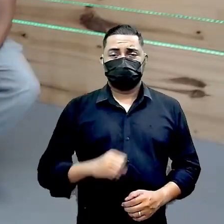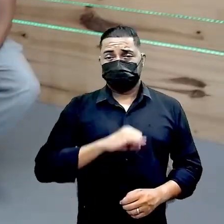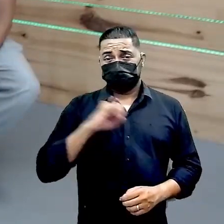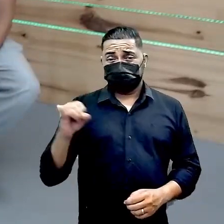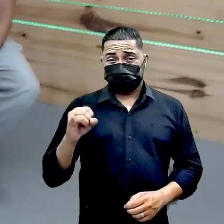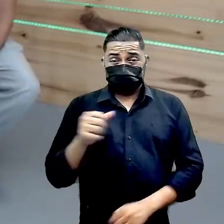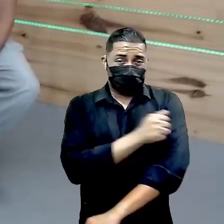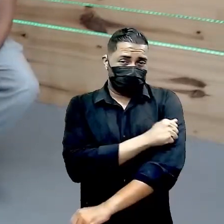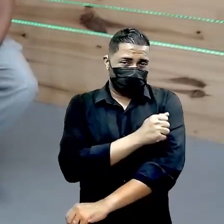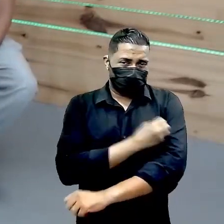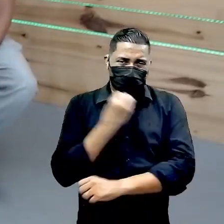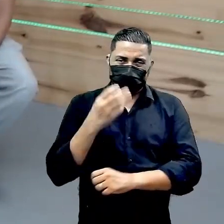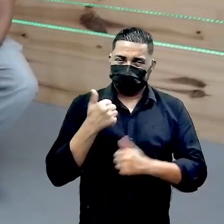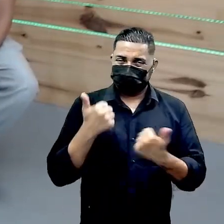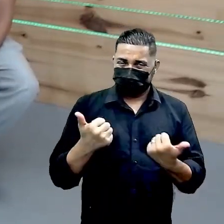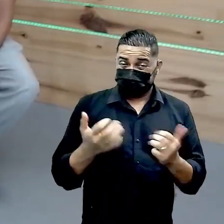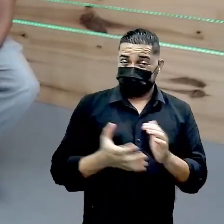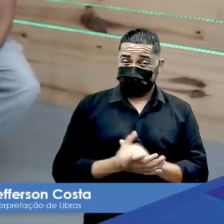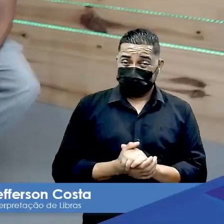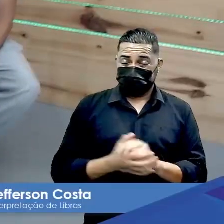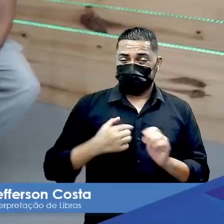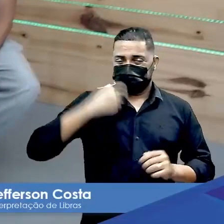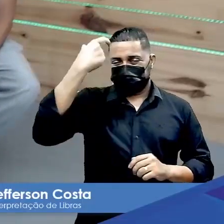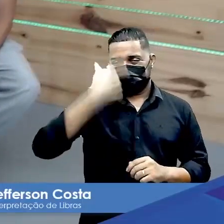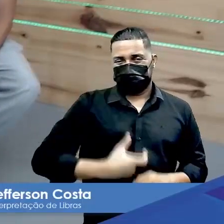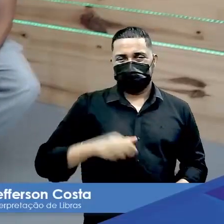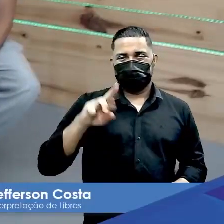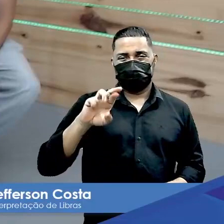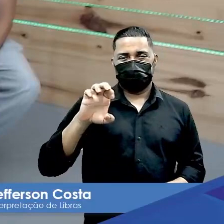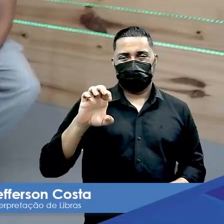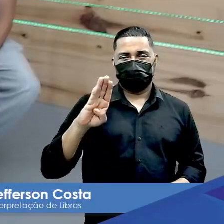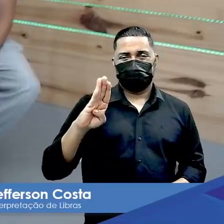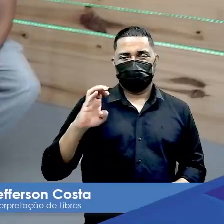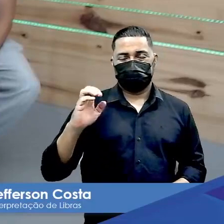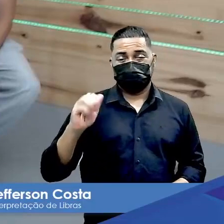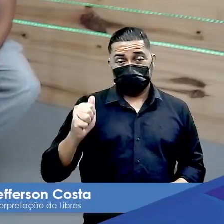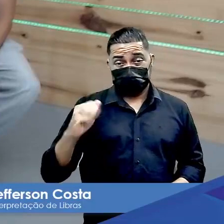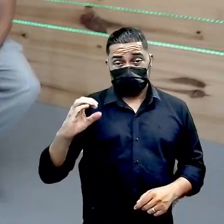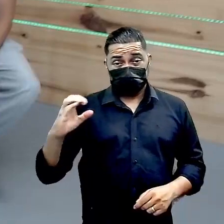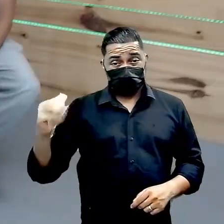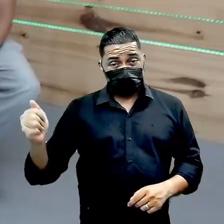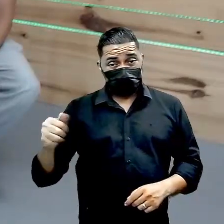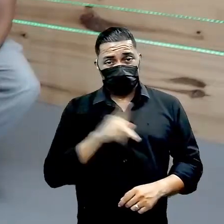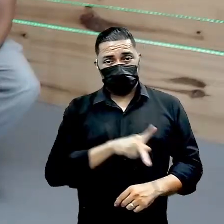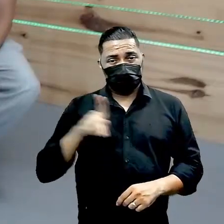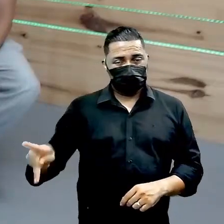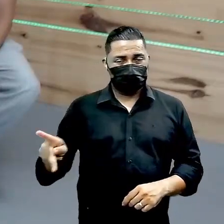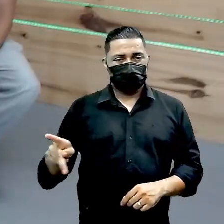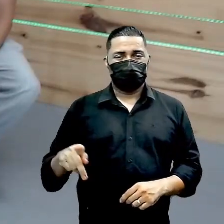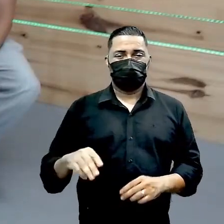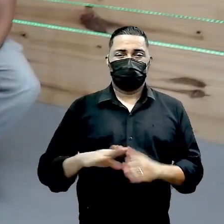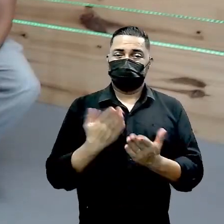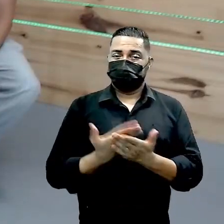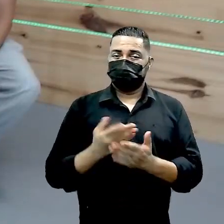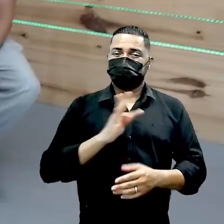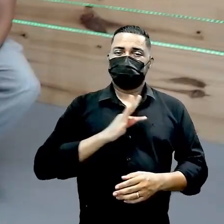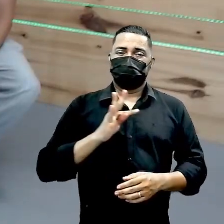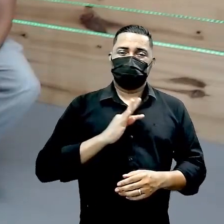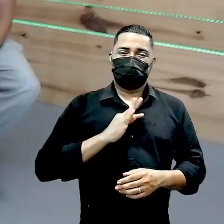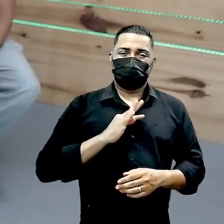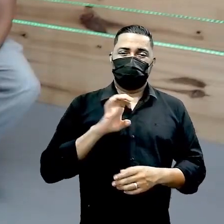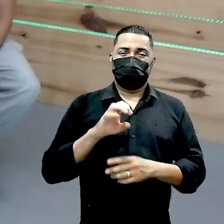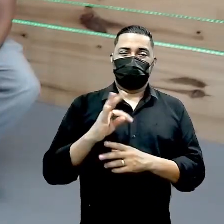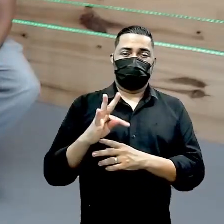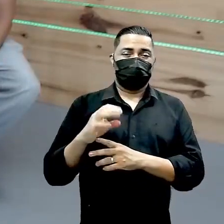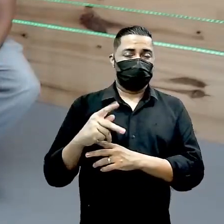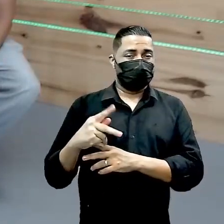Olá, estudantes, tudo bem? Eu sou Rebeca Linhares, professora da Escola Técnica FEPAR. Hoje estamos